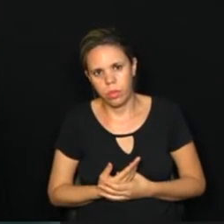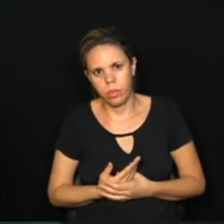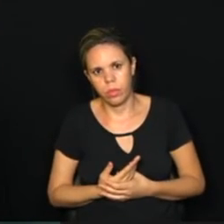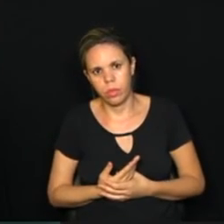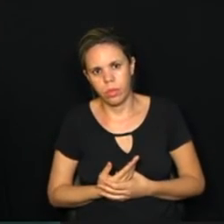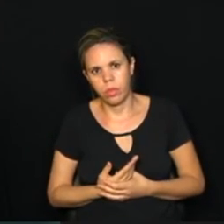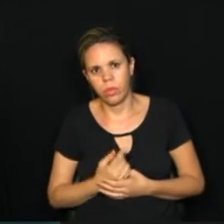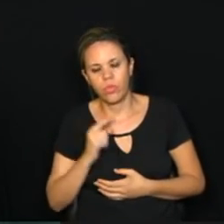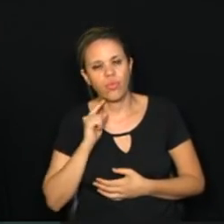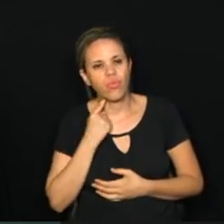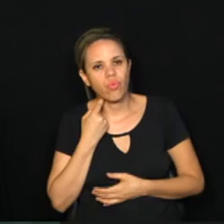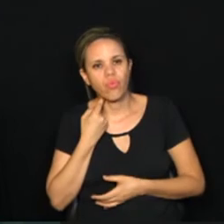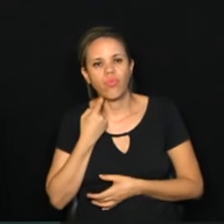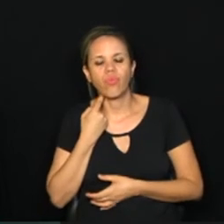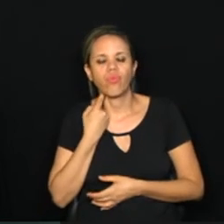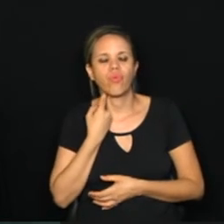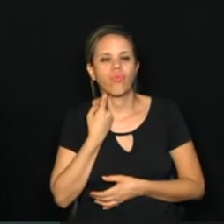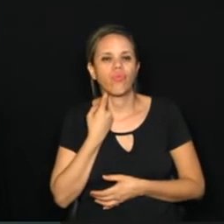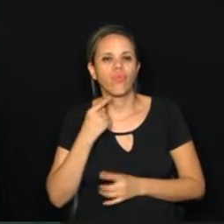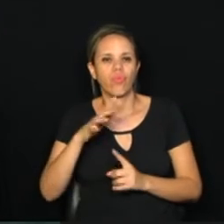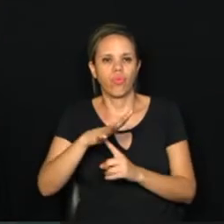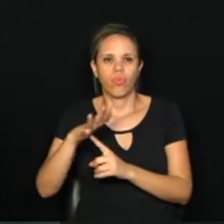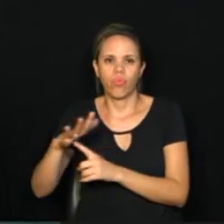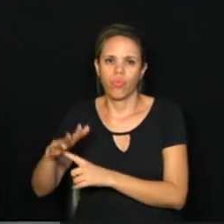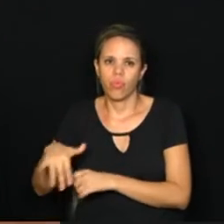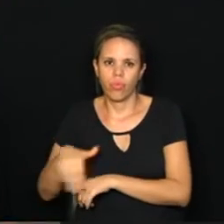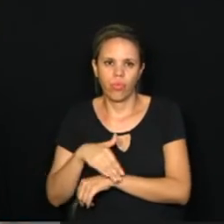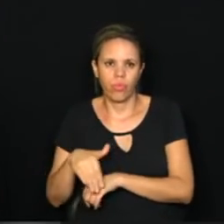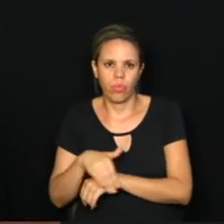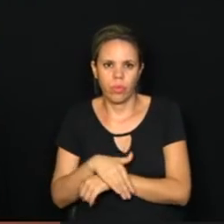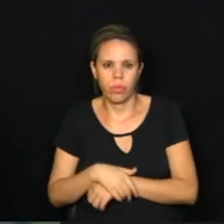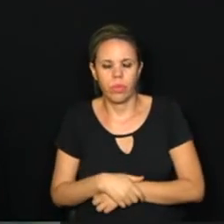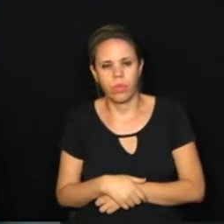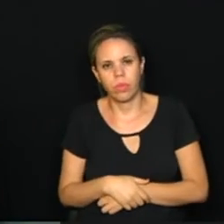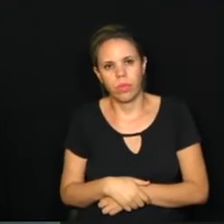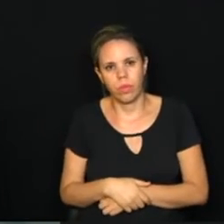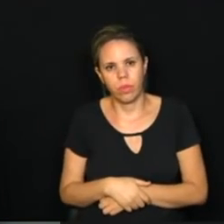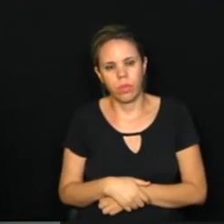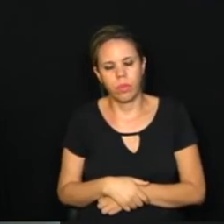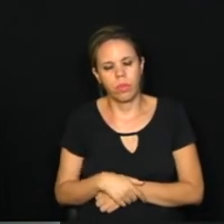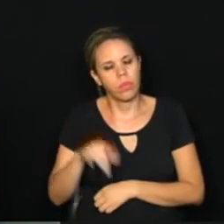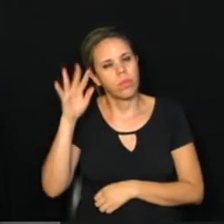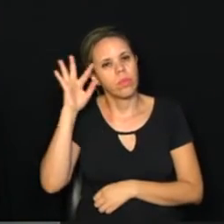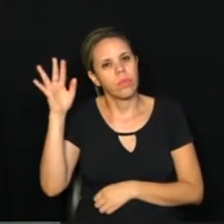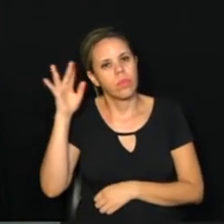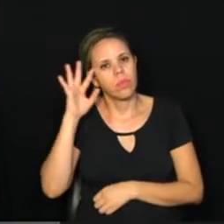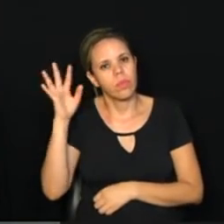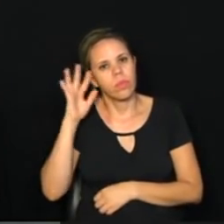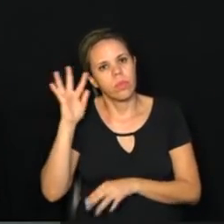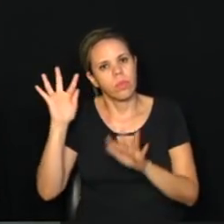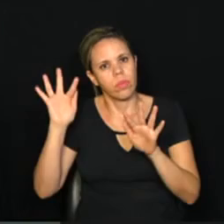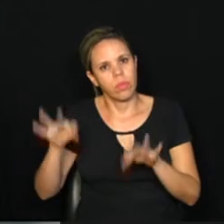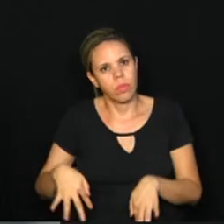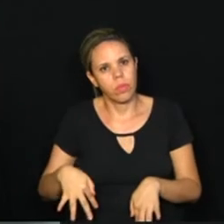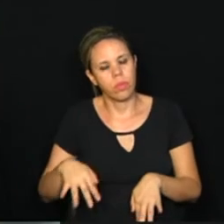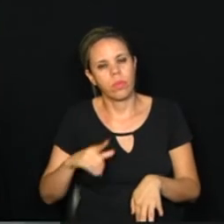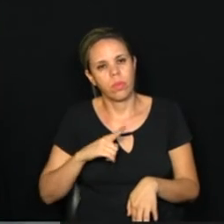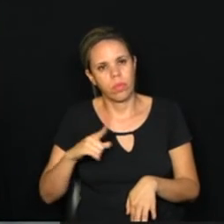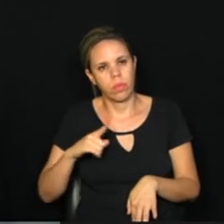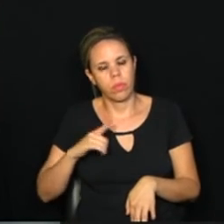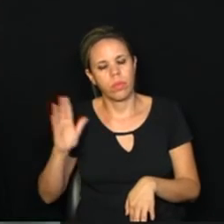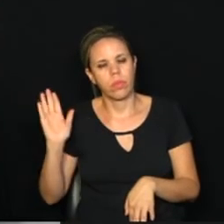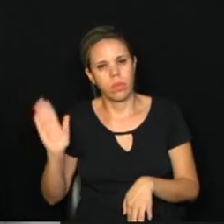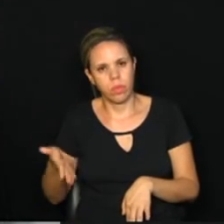de lixo doméstico, em praça, em ruas e etc. Eu imagino que no final a gente tenha já